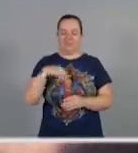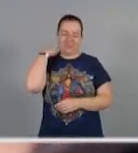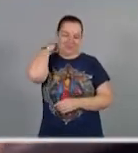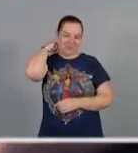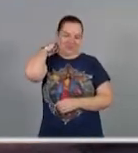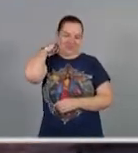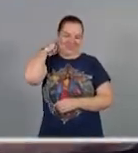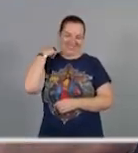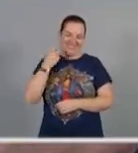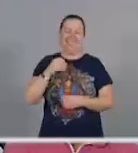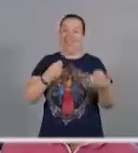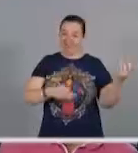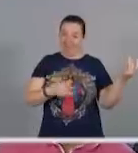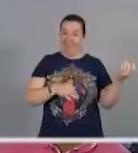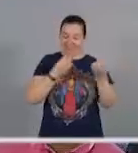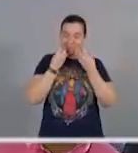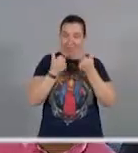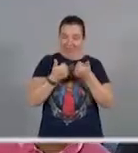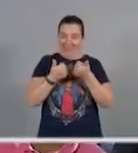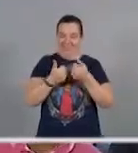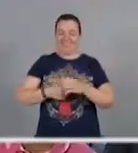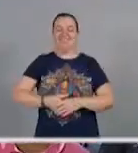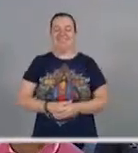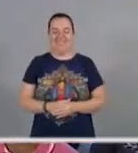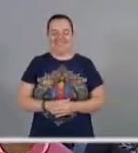Ele toca bem?